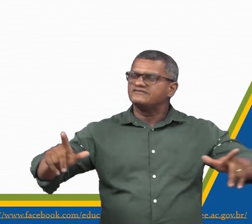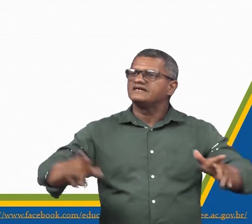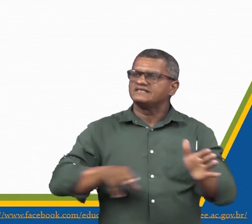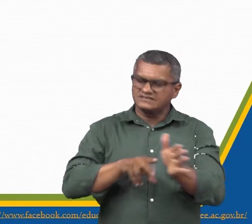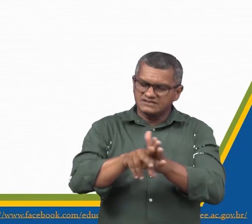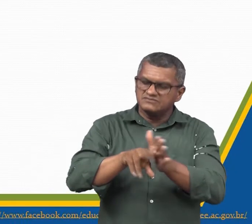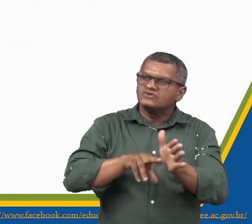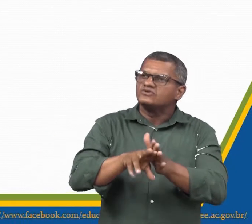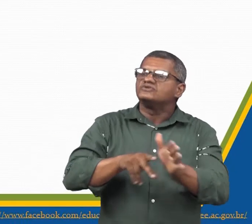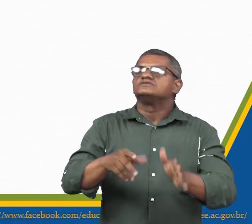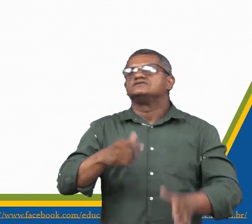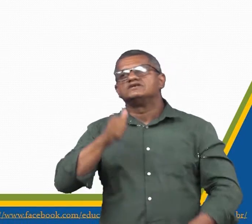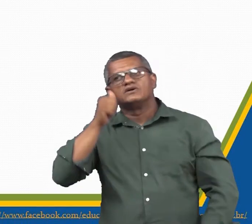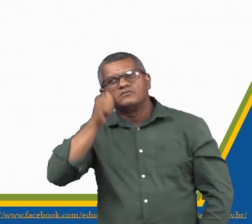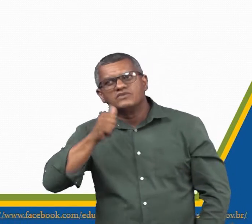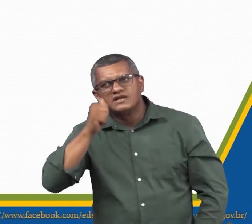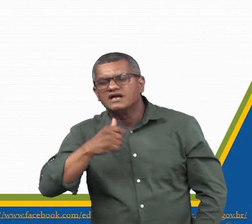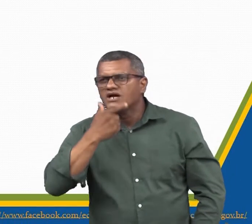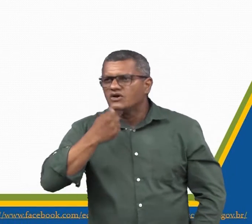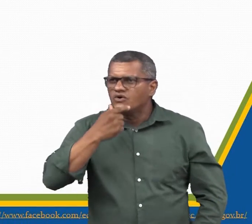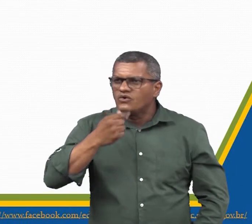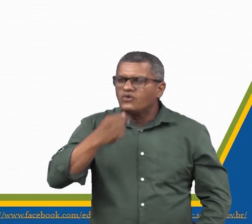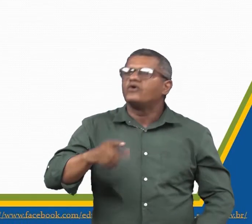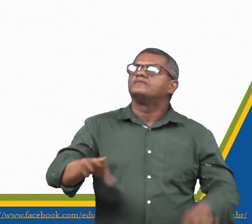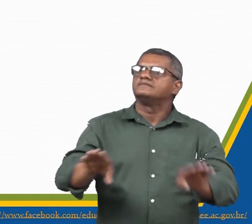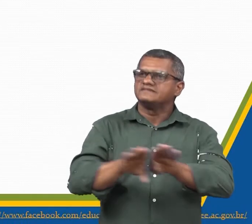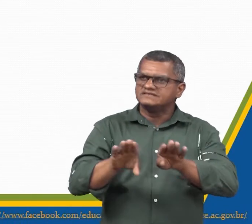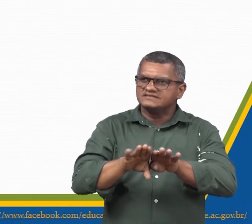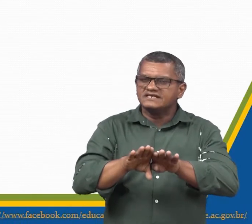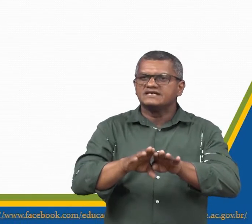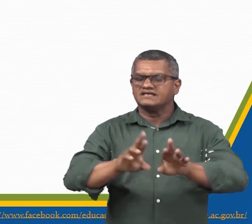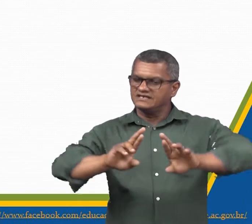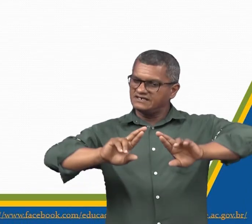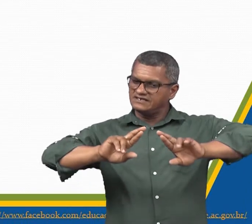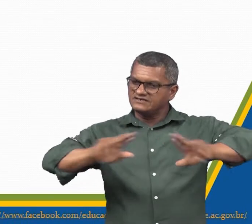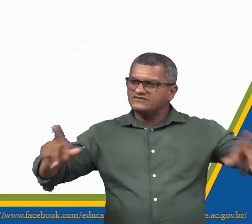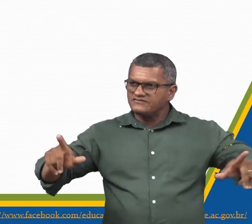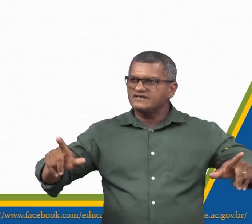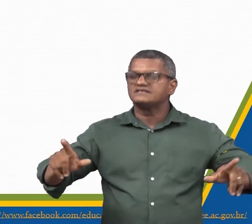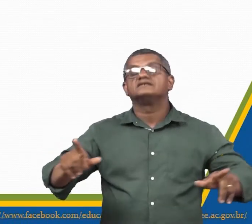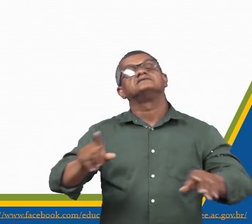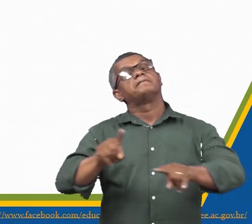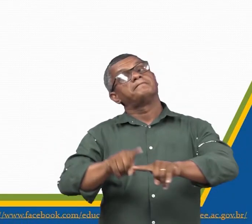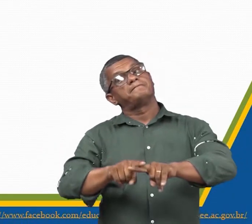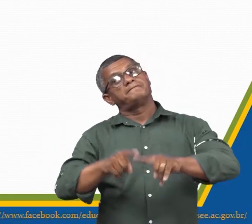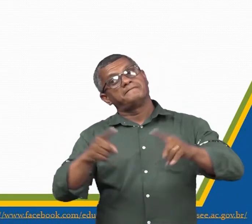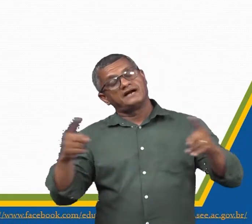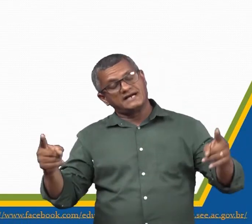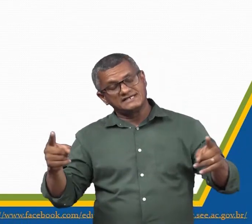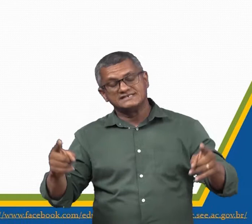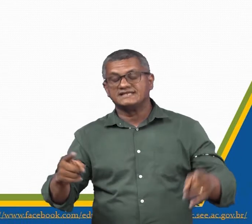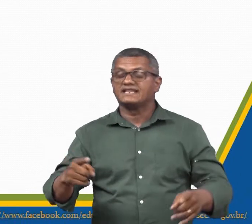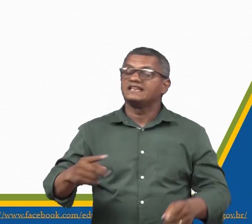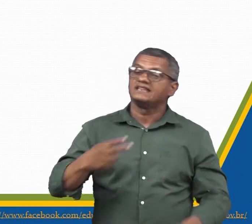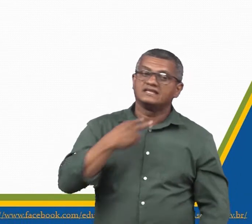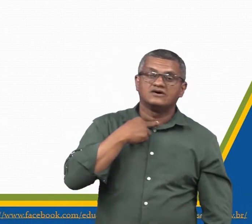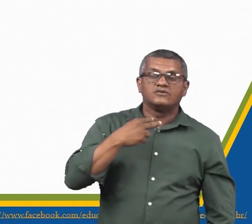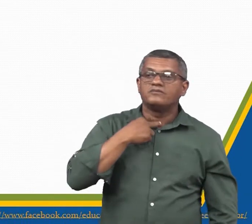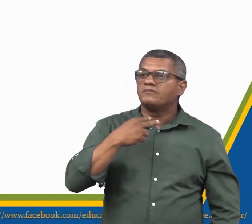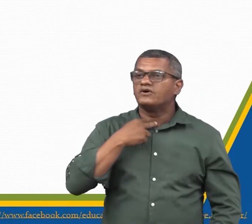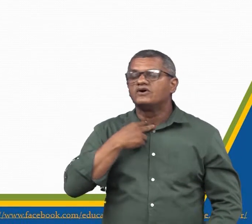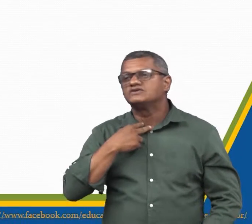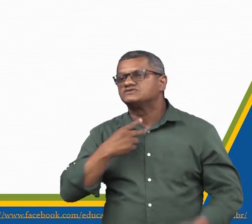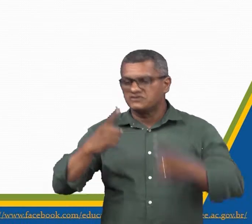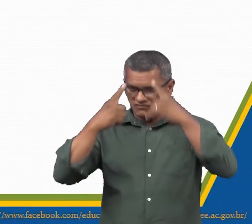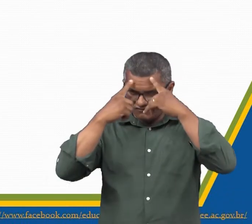sexos, reconhece a desigualdade, mas não admite como justificativa para a violência, para a